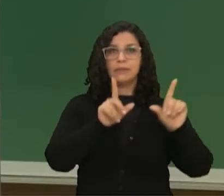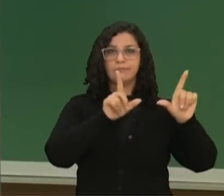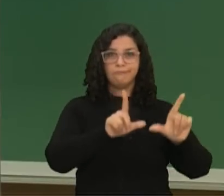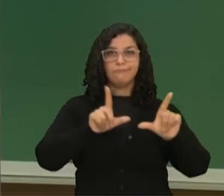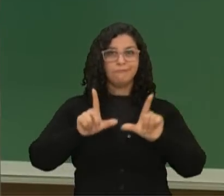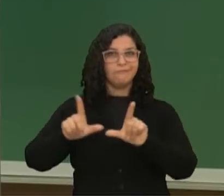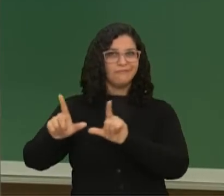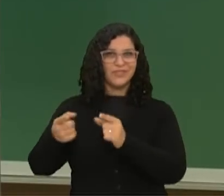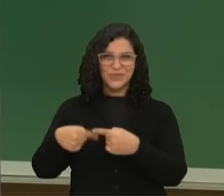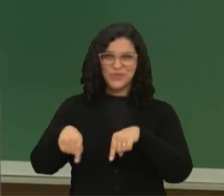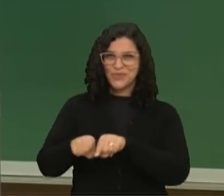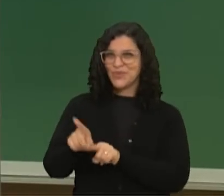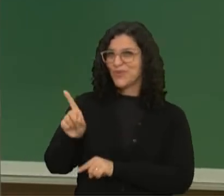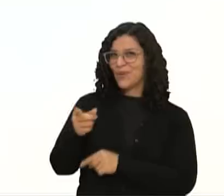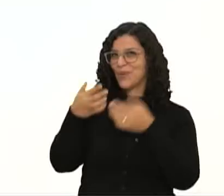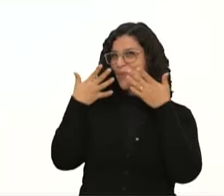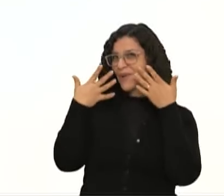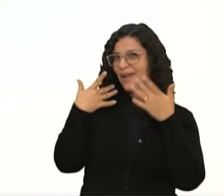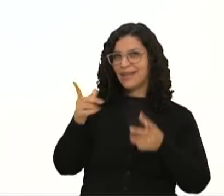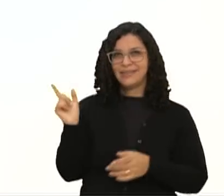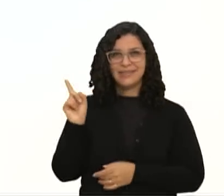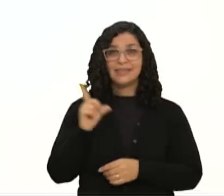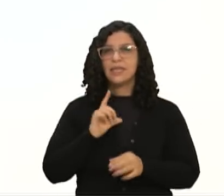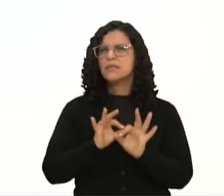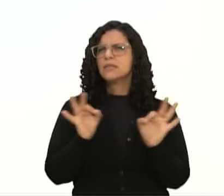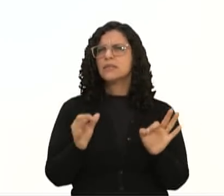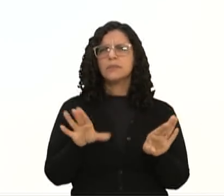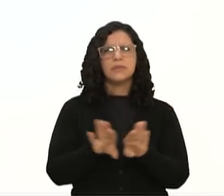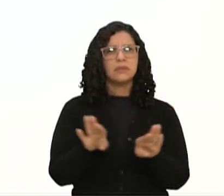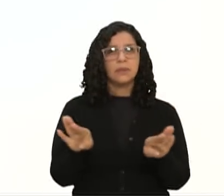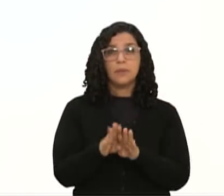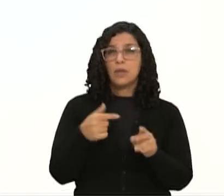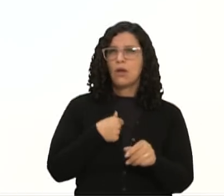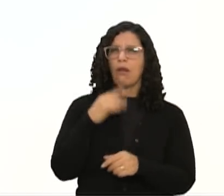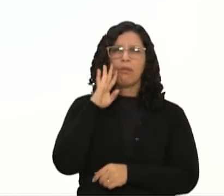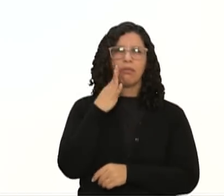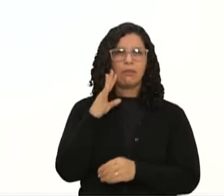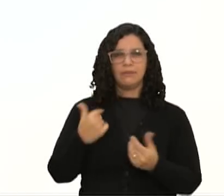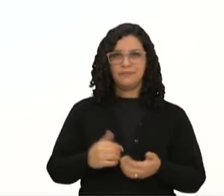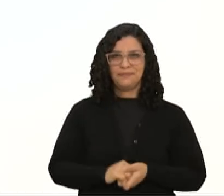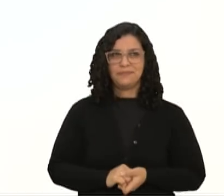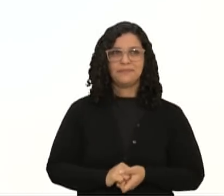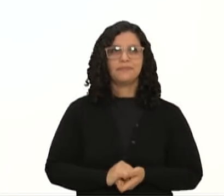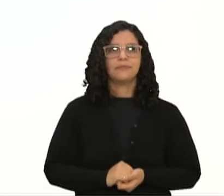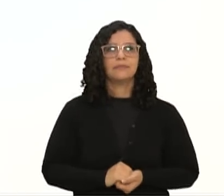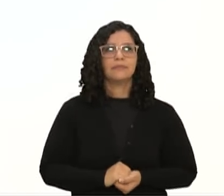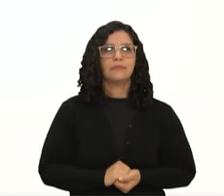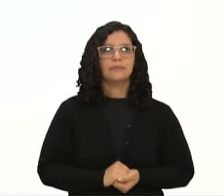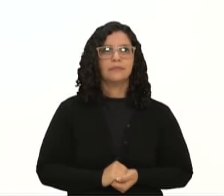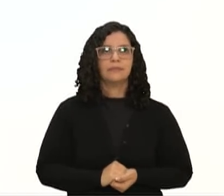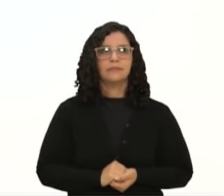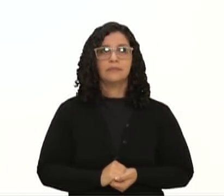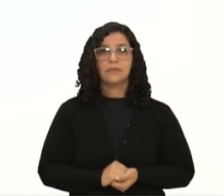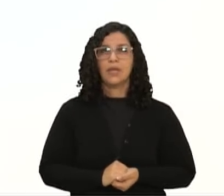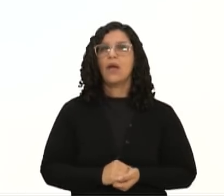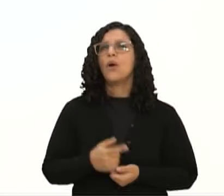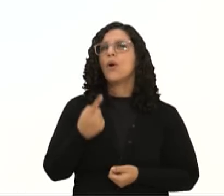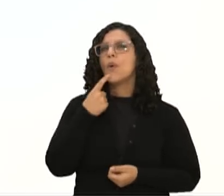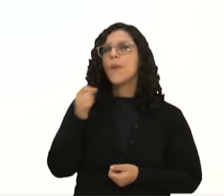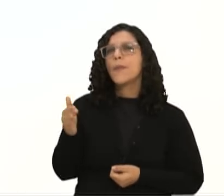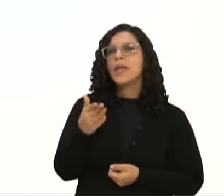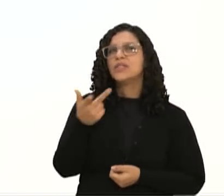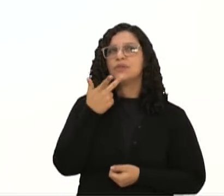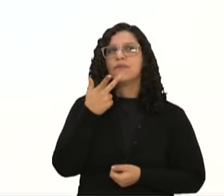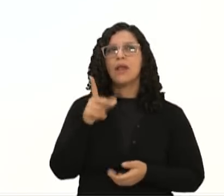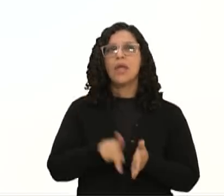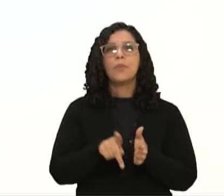aqui o Garfield nessa tirinha e ela é bem simples, bem fácil de interpretar. I'm getting out of shape. O peixinho está dizendo, eu estou fora